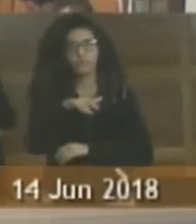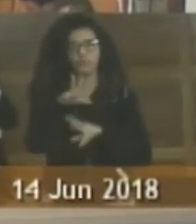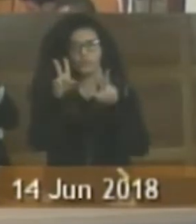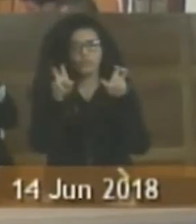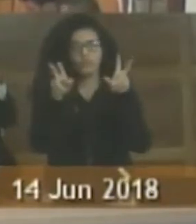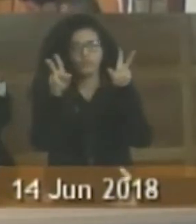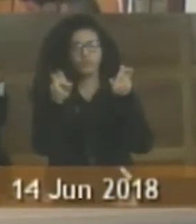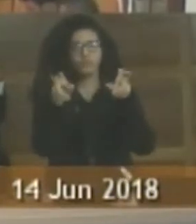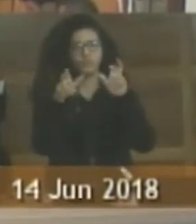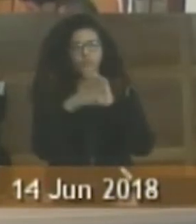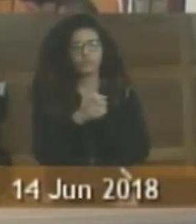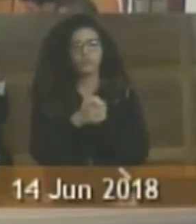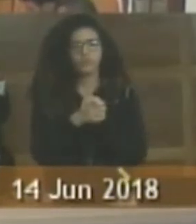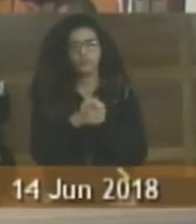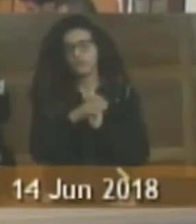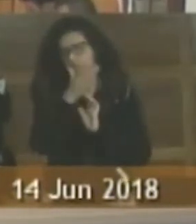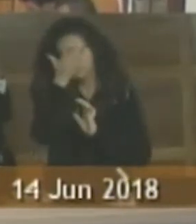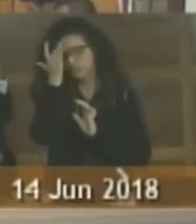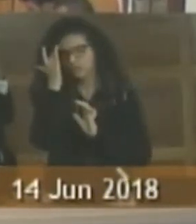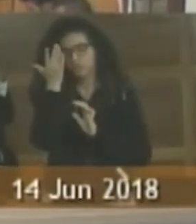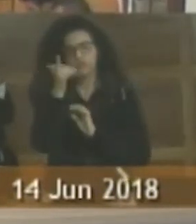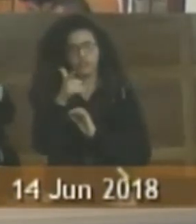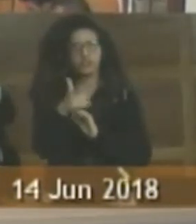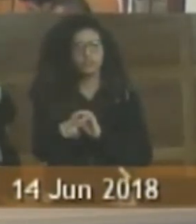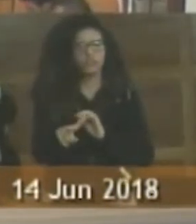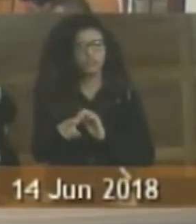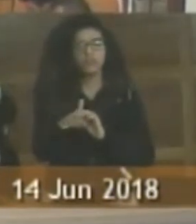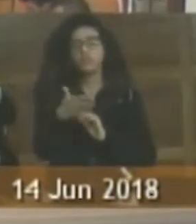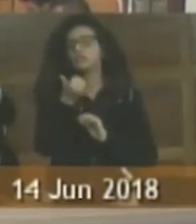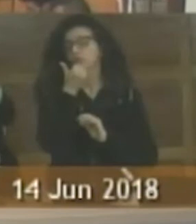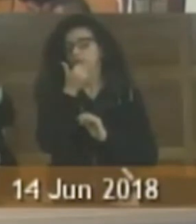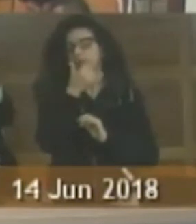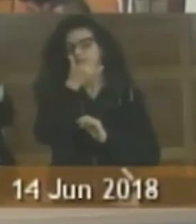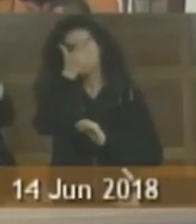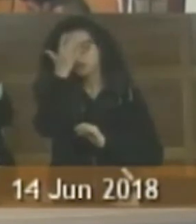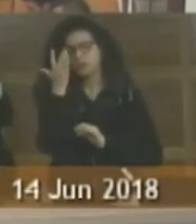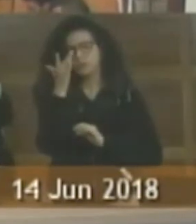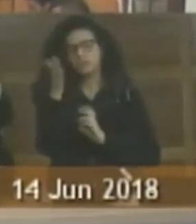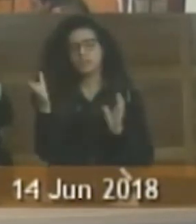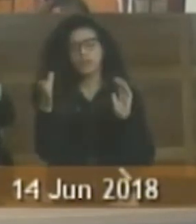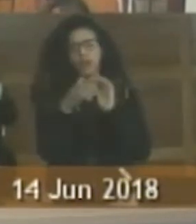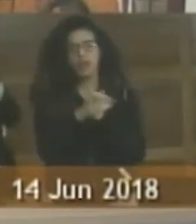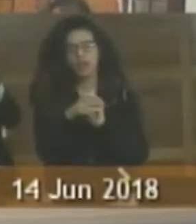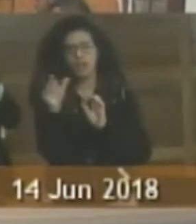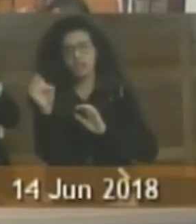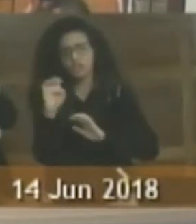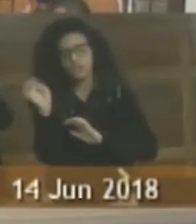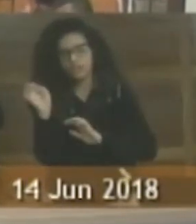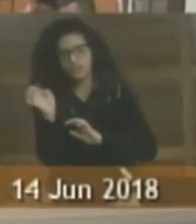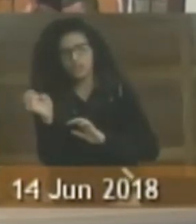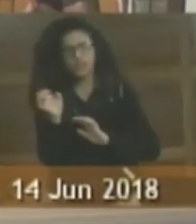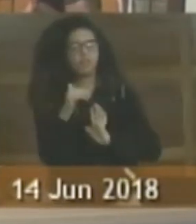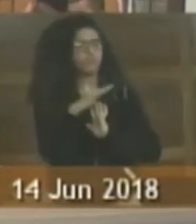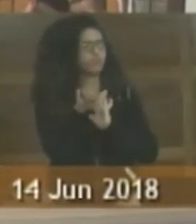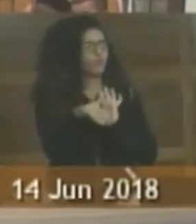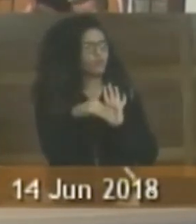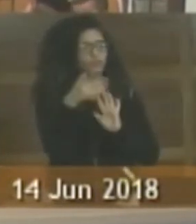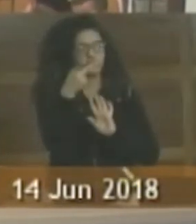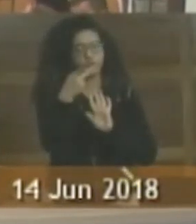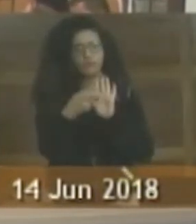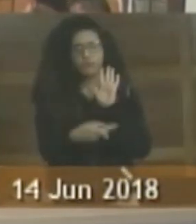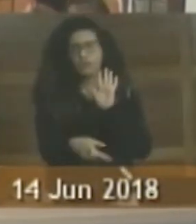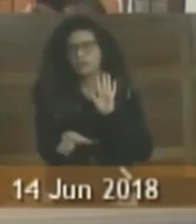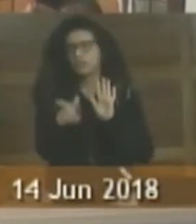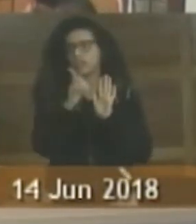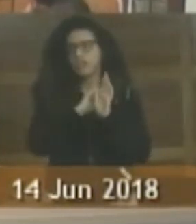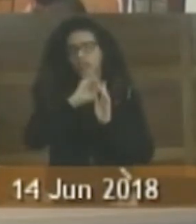dispõe sobre a participação das pessoas que mantêm união estável homoafetiva em todos os programas sociais do município de